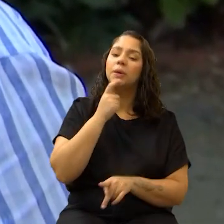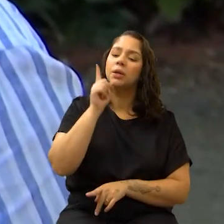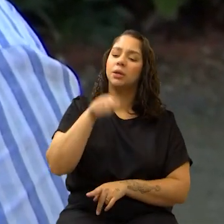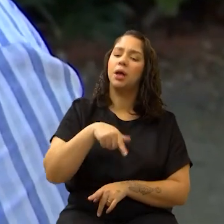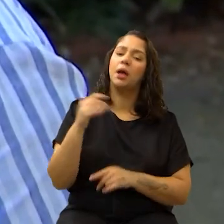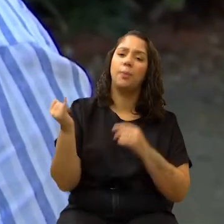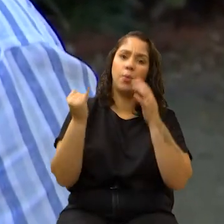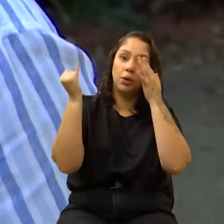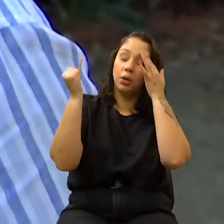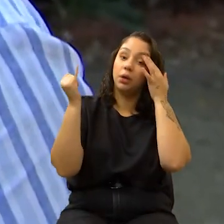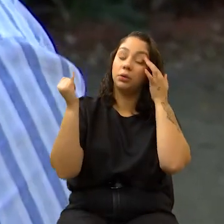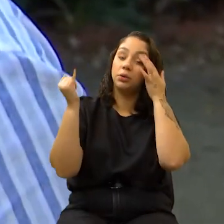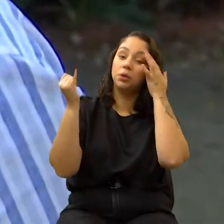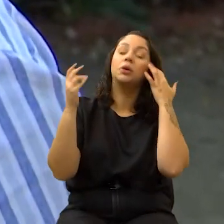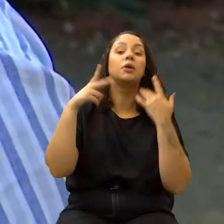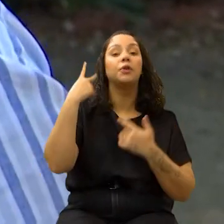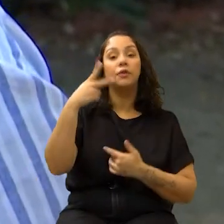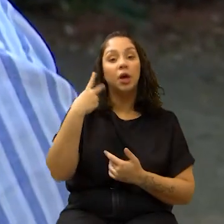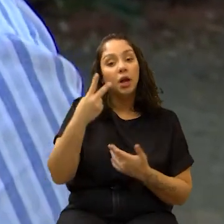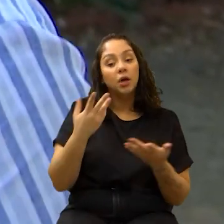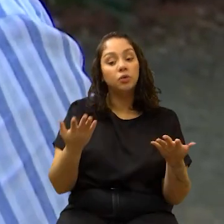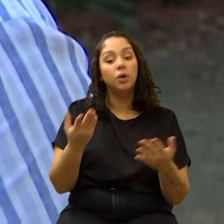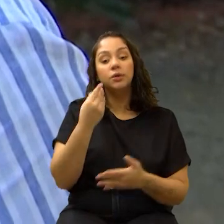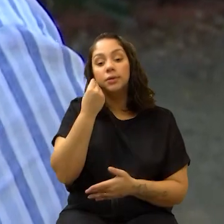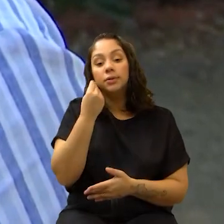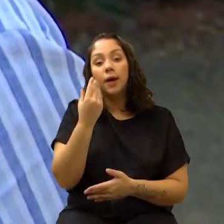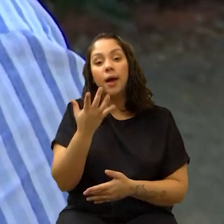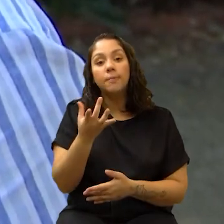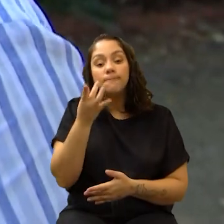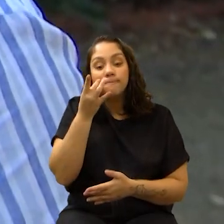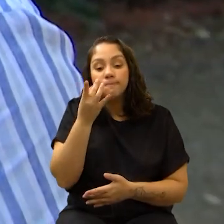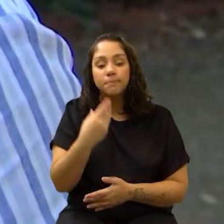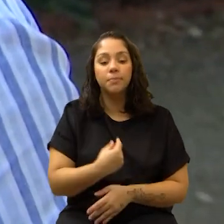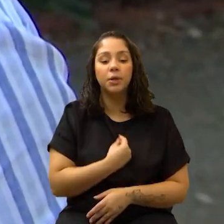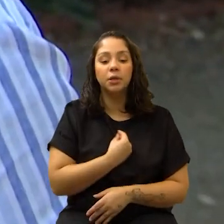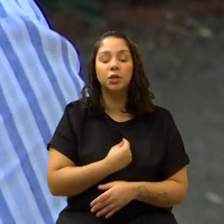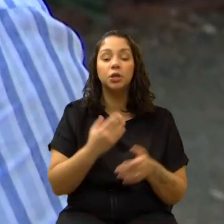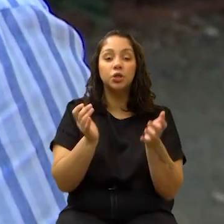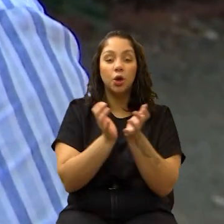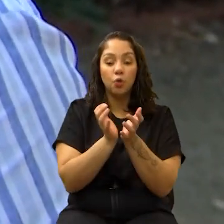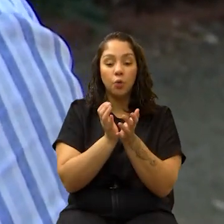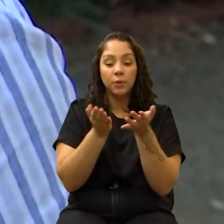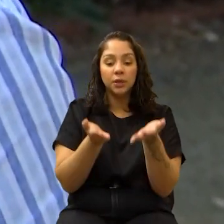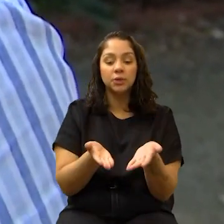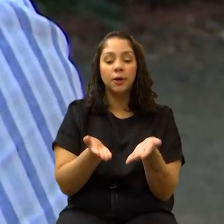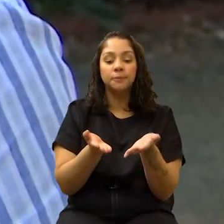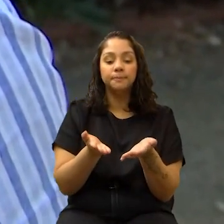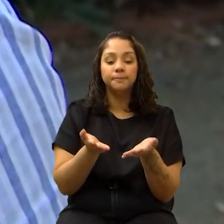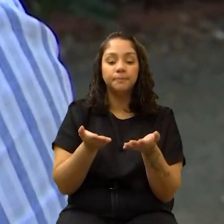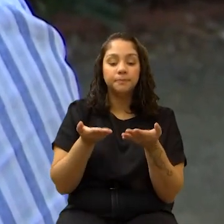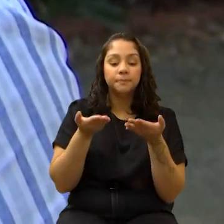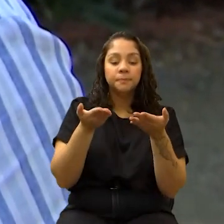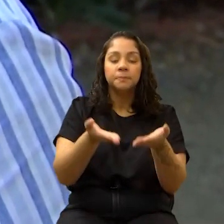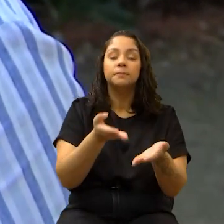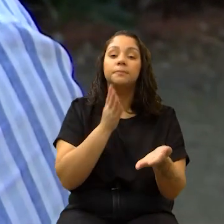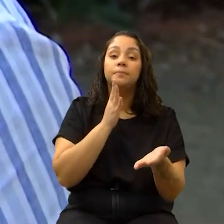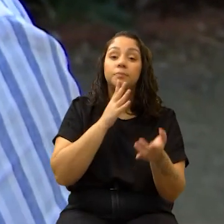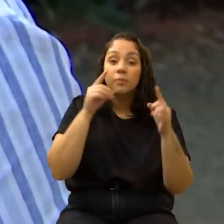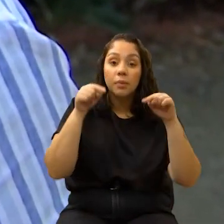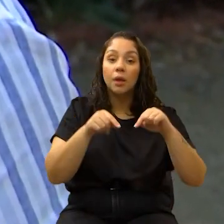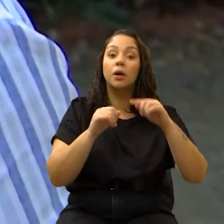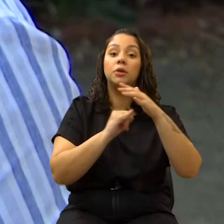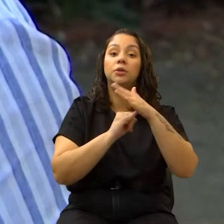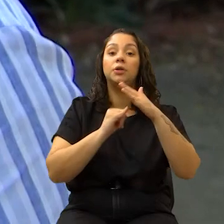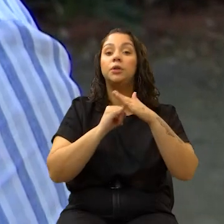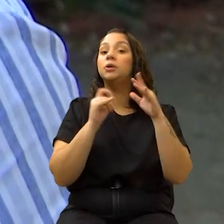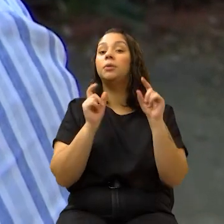a população de Campinas. Por isso é muito importante que os vereadores estejam aqui, essa comissão esteja aqui, para